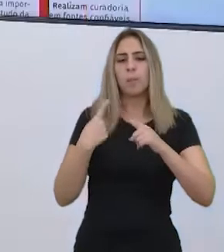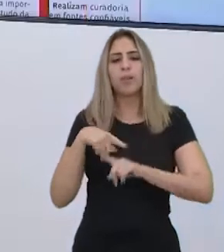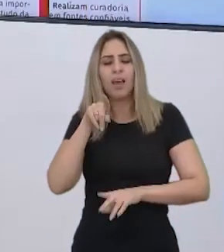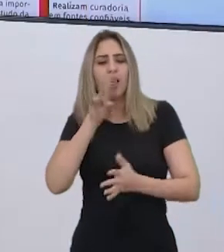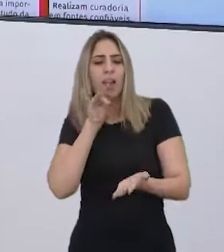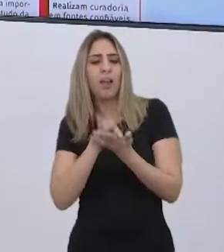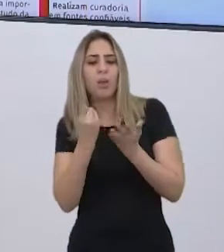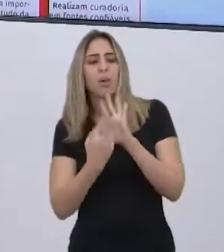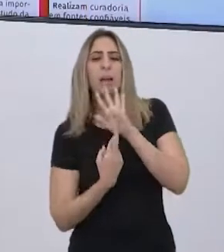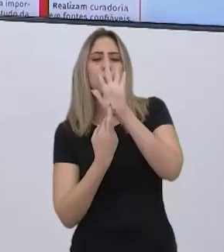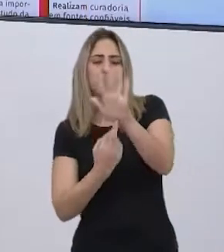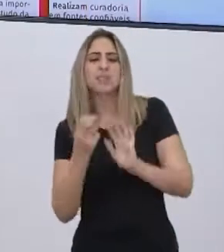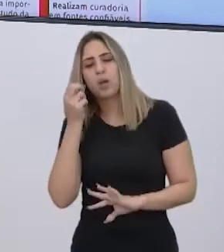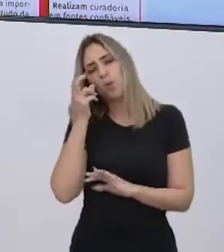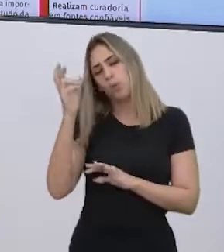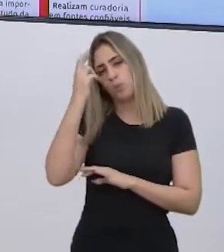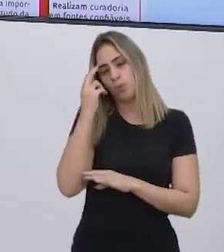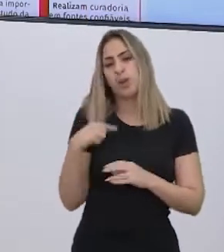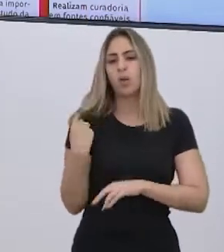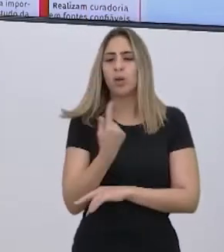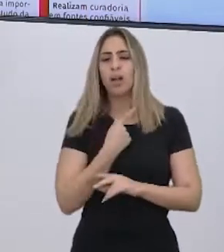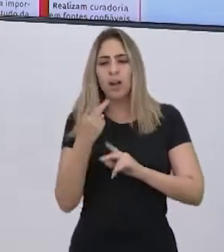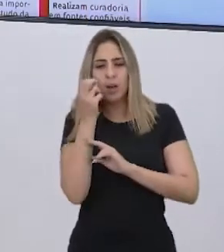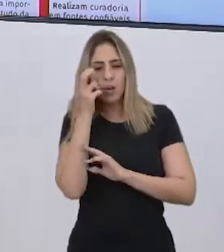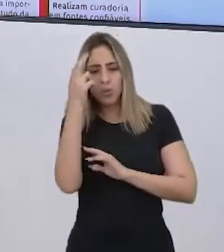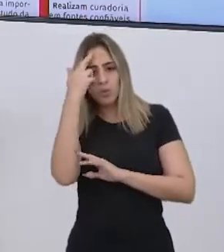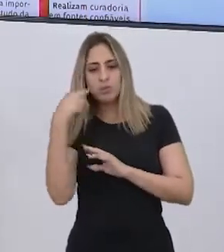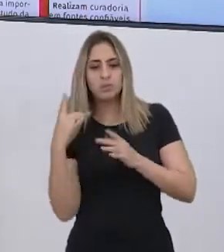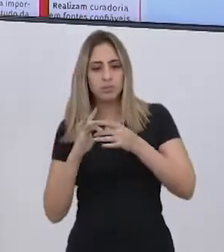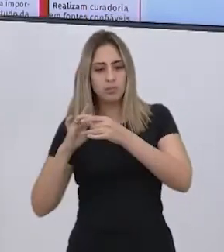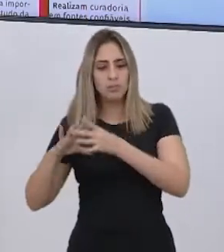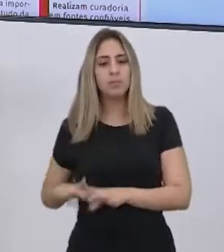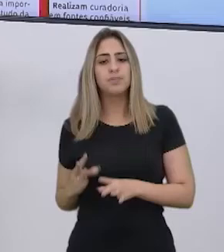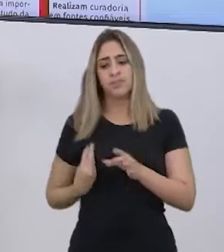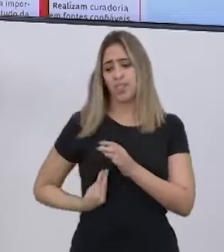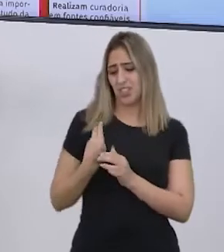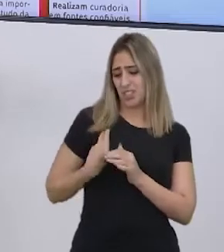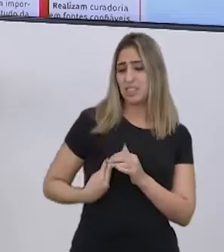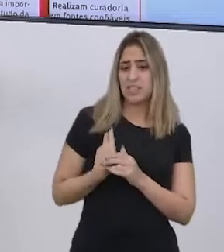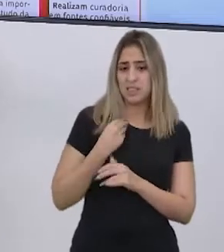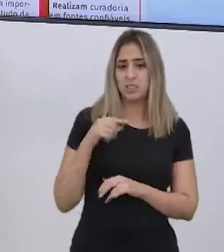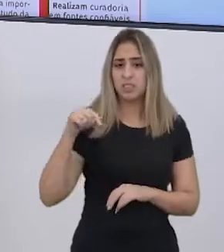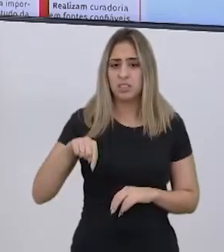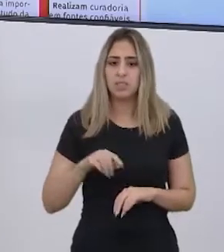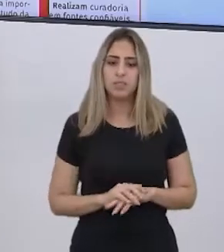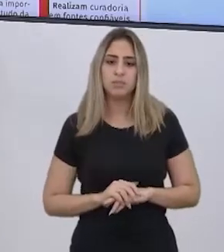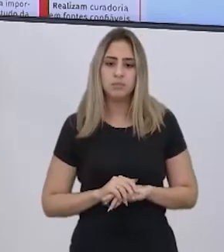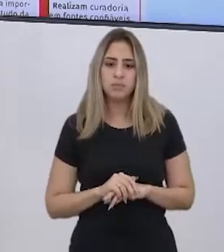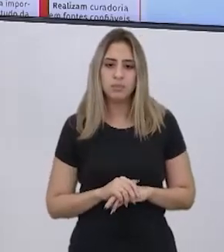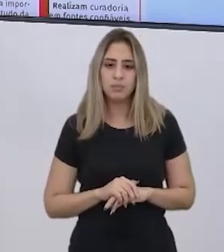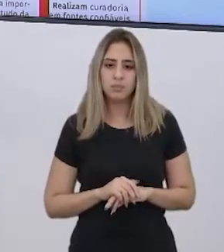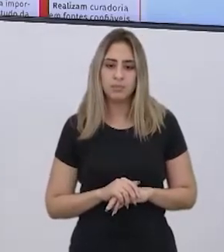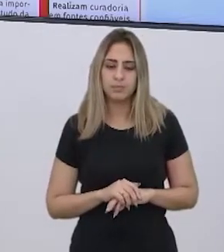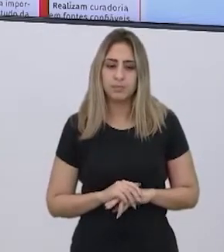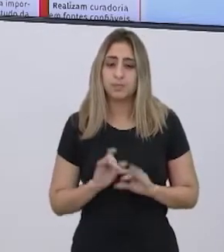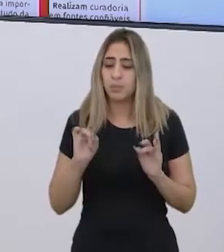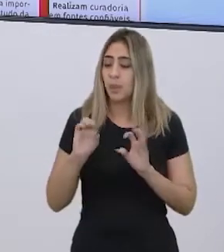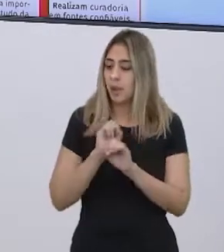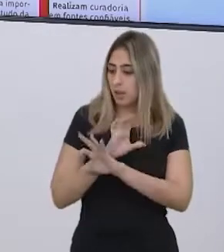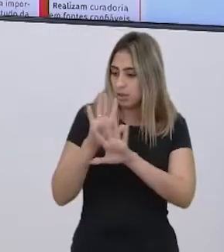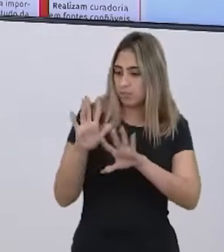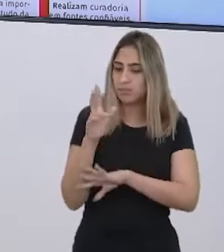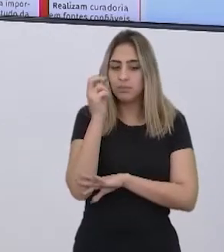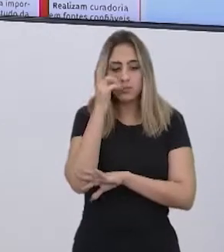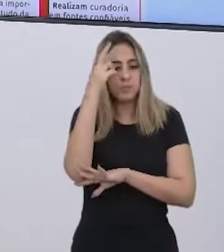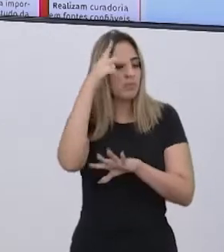é uma representação da cultura. Quando aquela cultura deixa de existir, não... Assim, só para esclarecer, a cultura